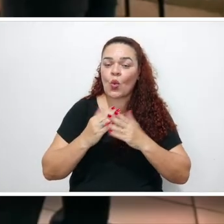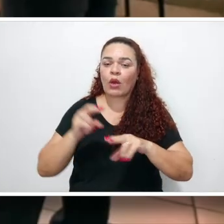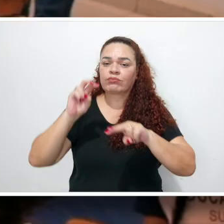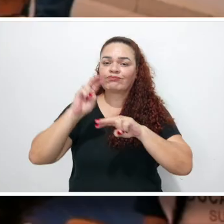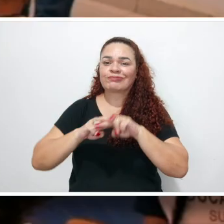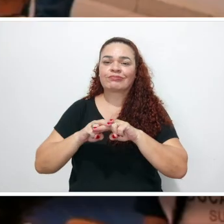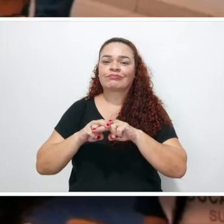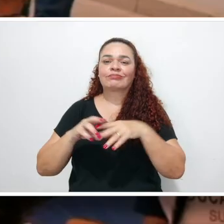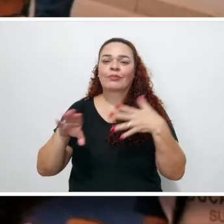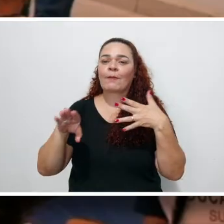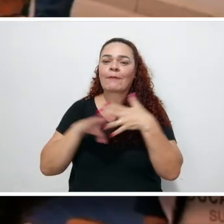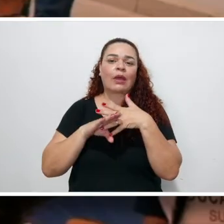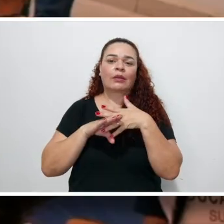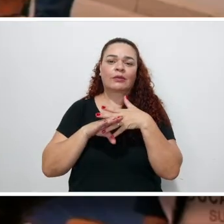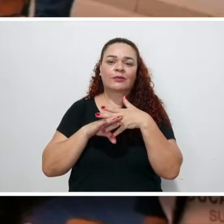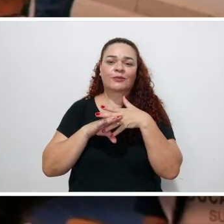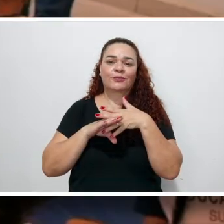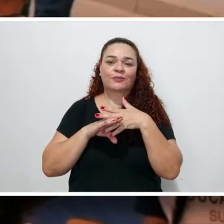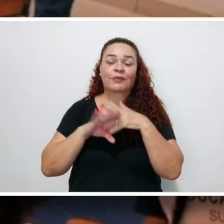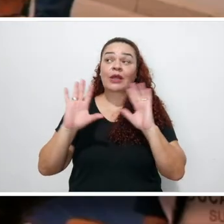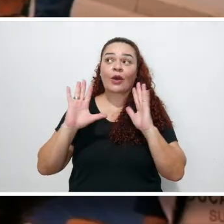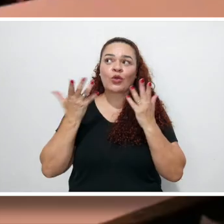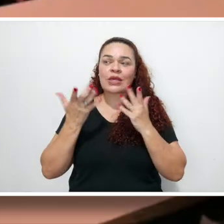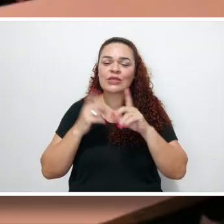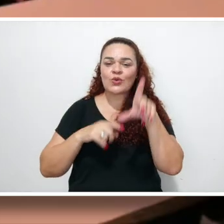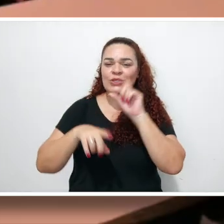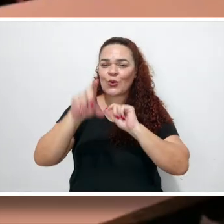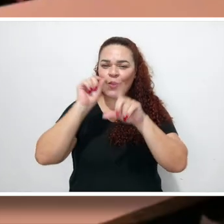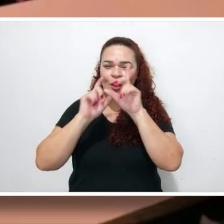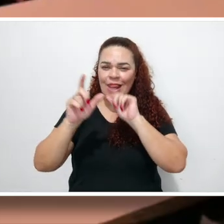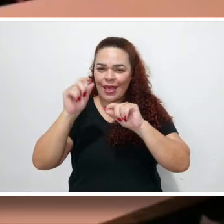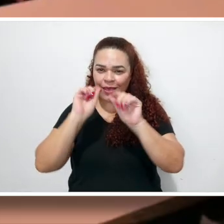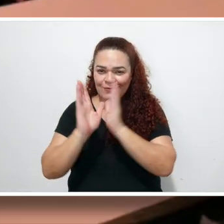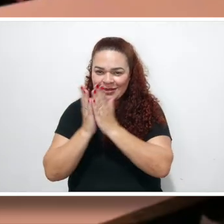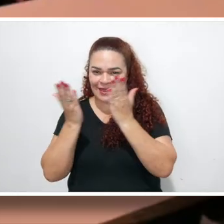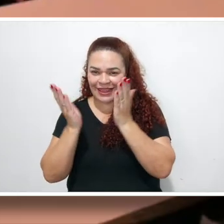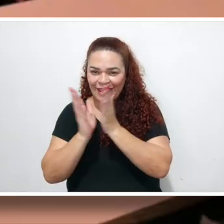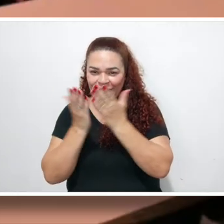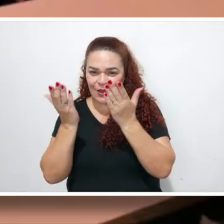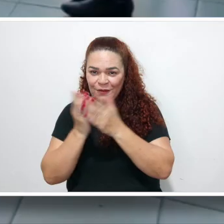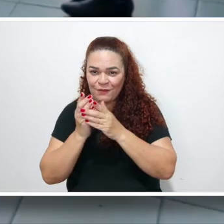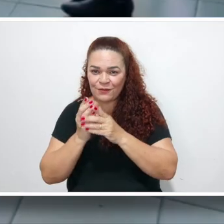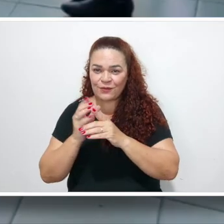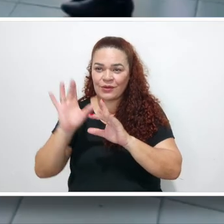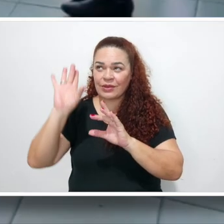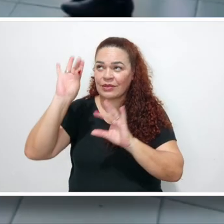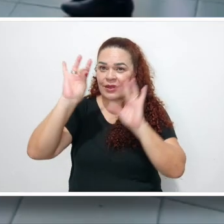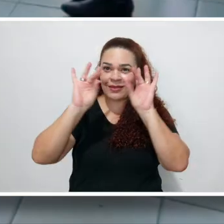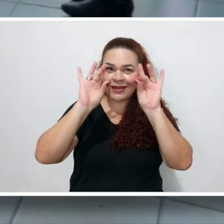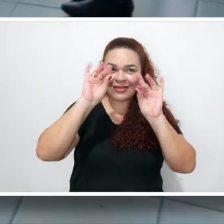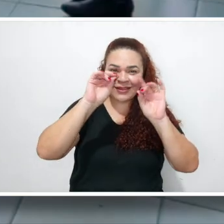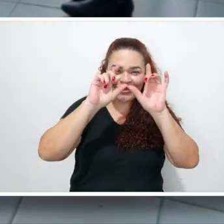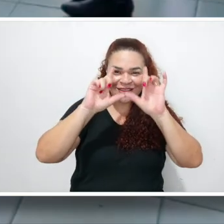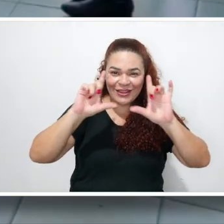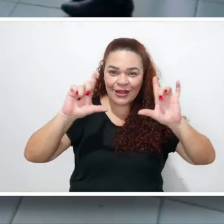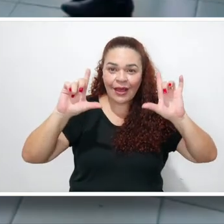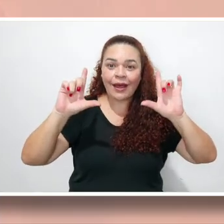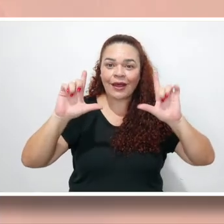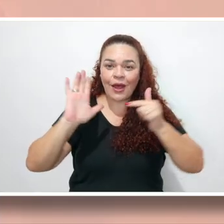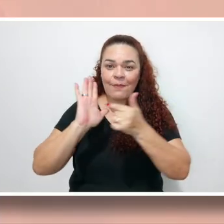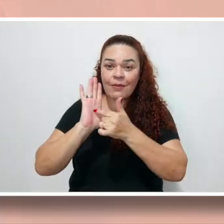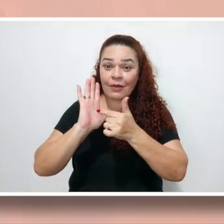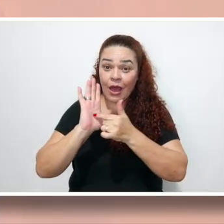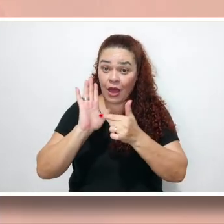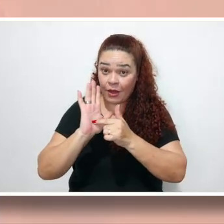escola pararia para ler. Então, como que aconteceu? Nós selecionamos alguns livros, colocamos um painel